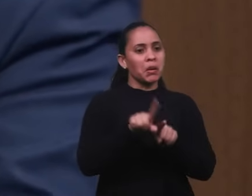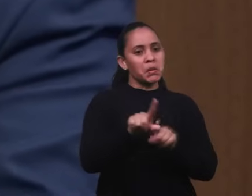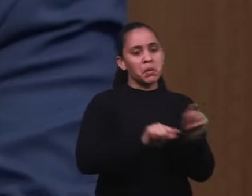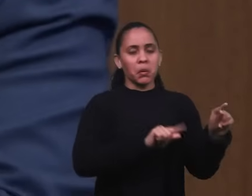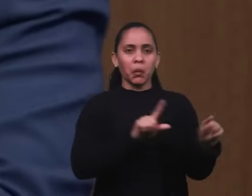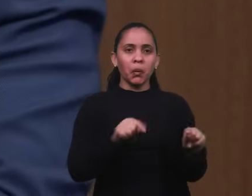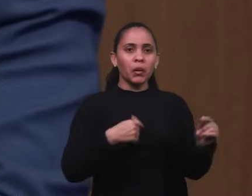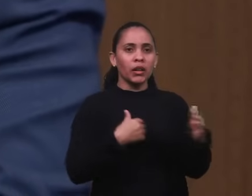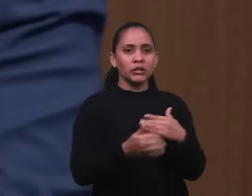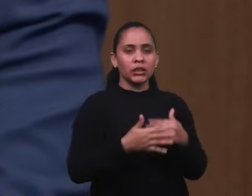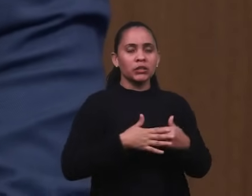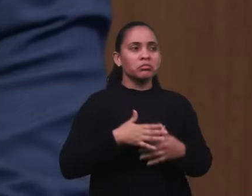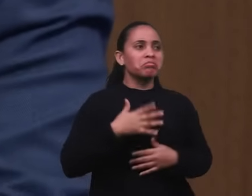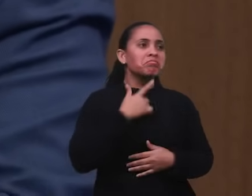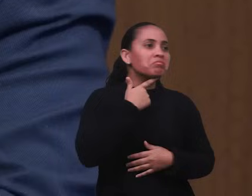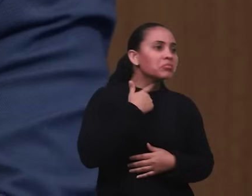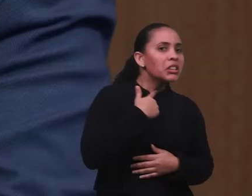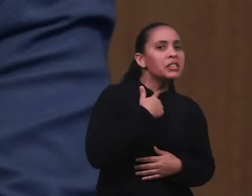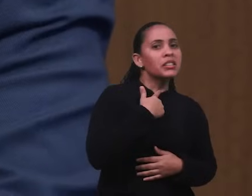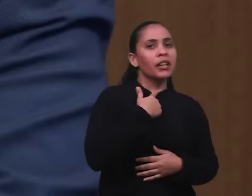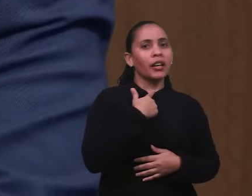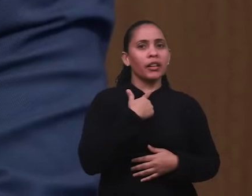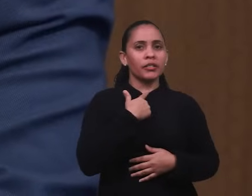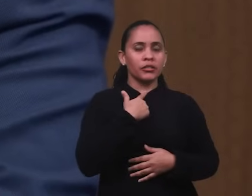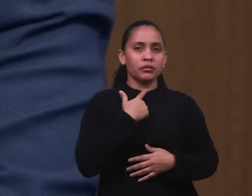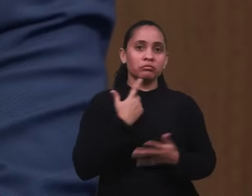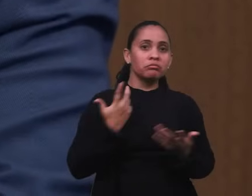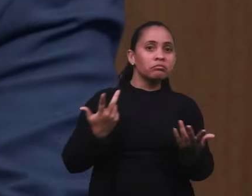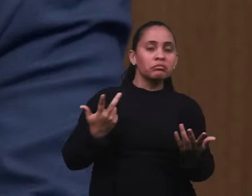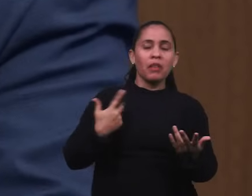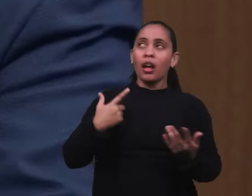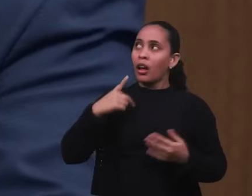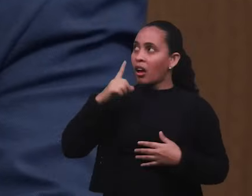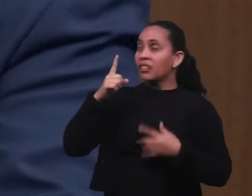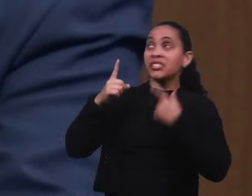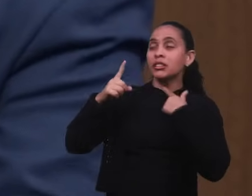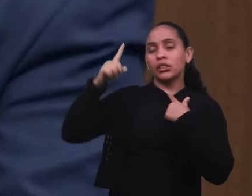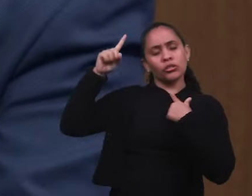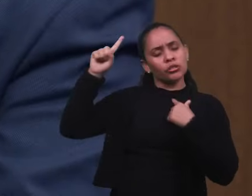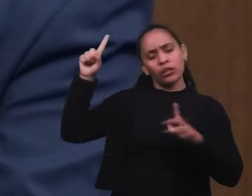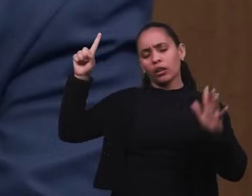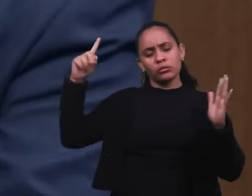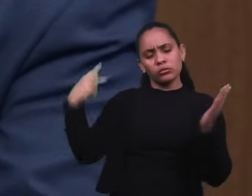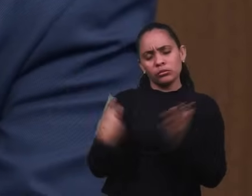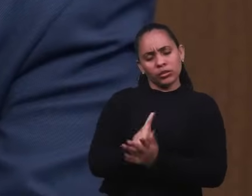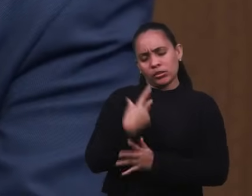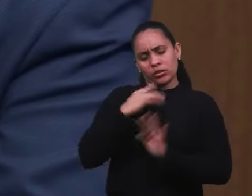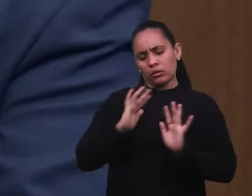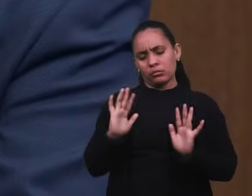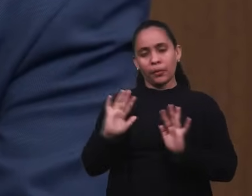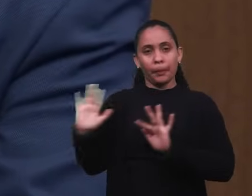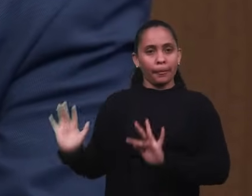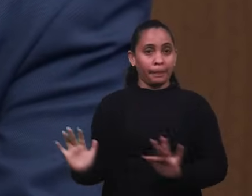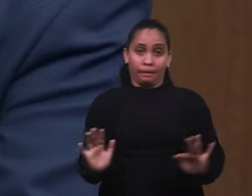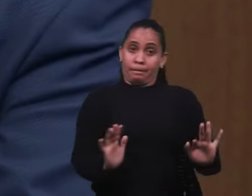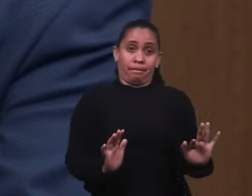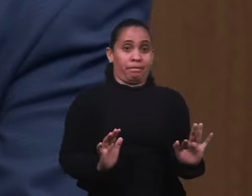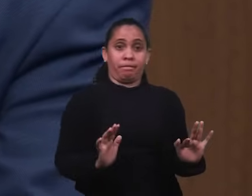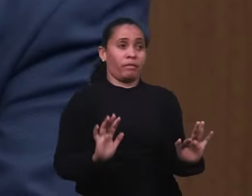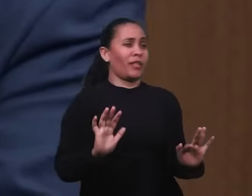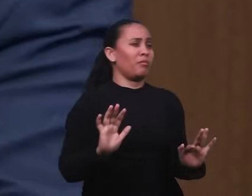Muitas vezes até a própria vontade divina, né? Ou seja, não há espaço nem para o